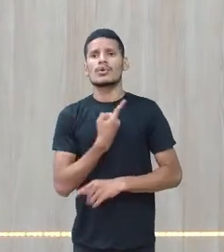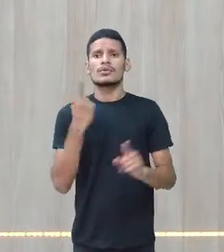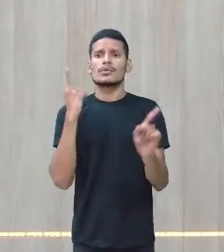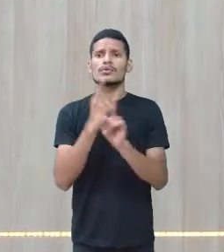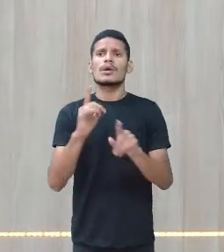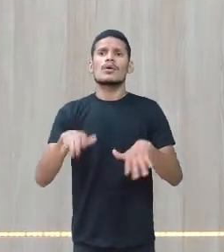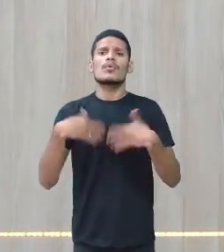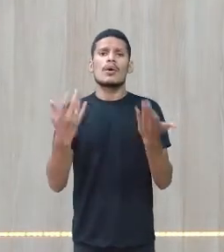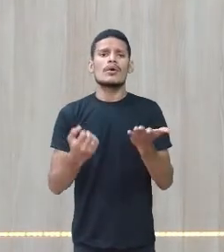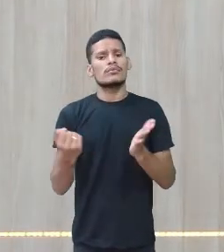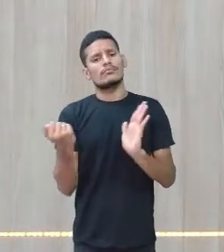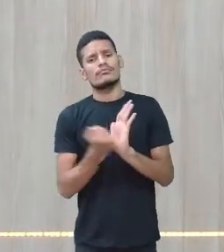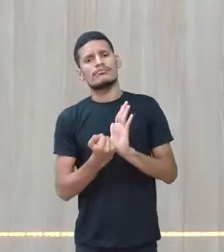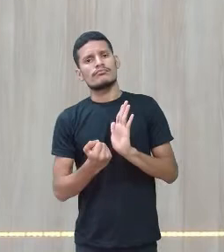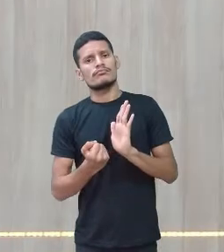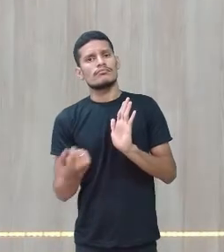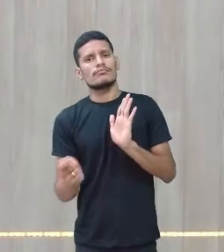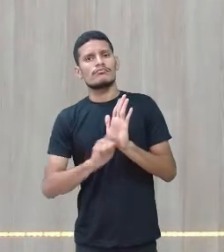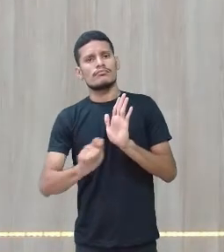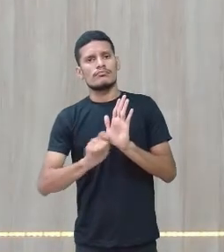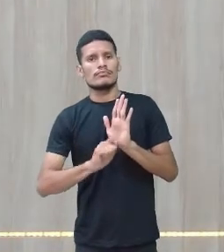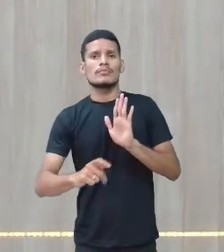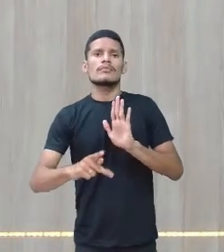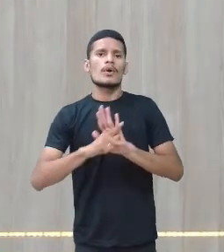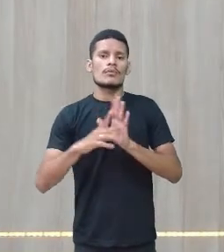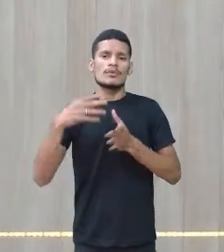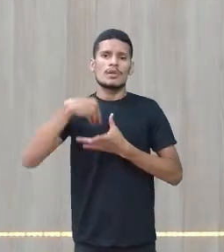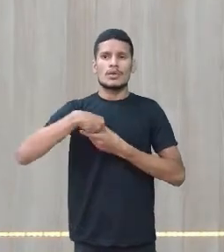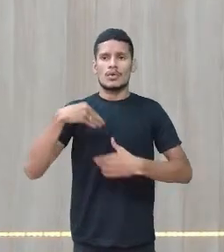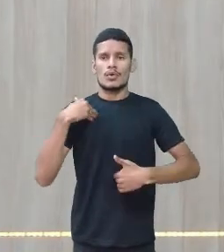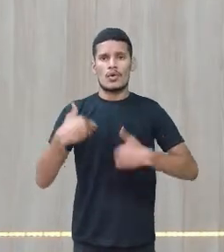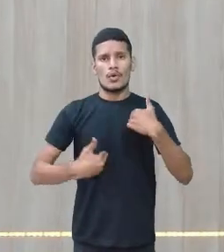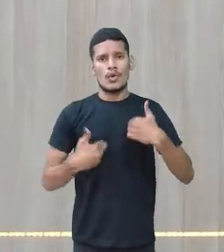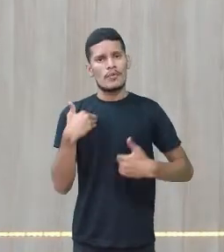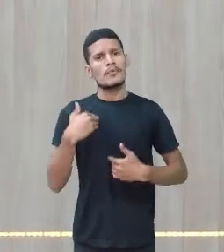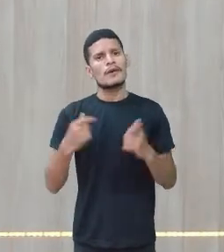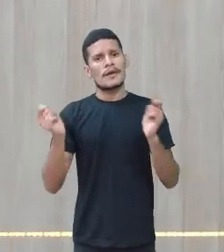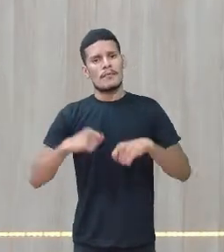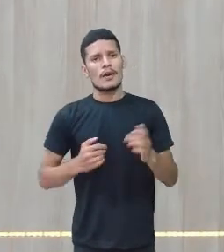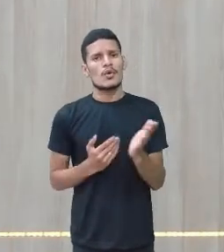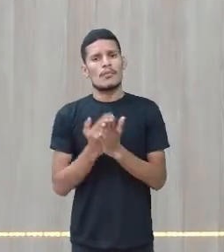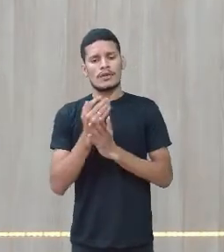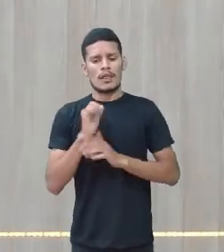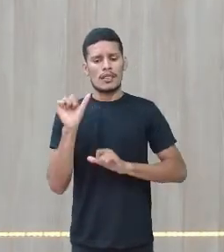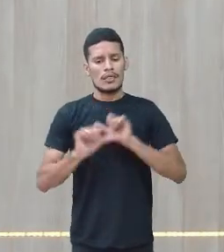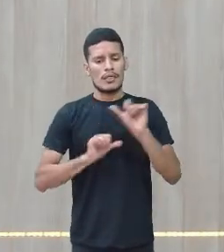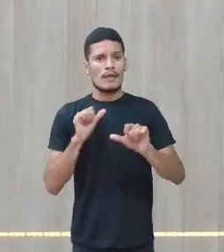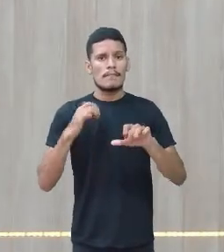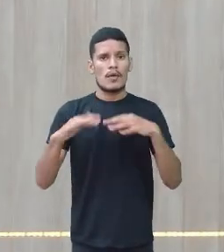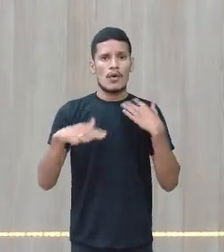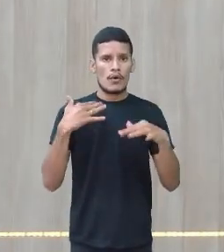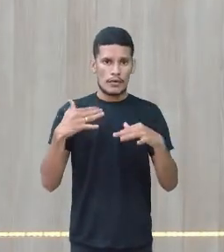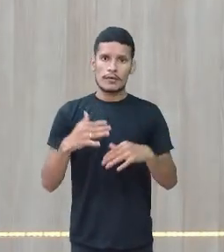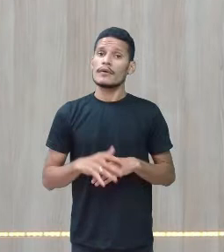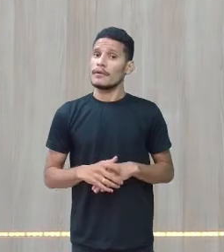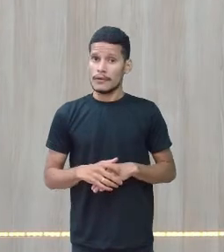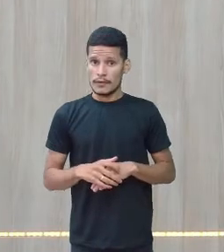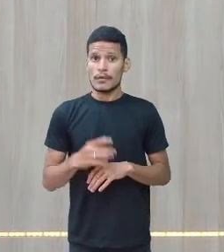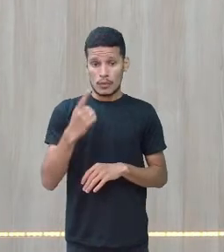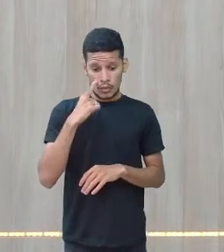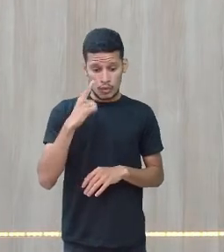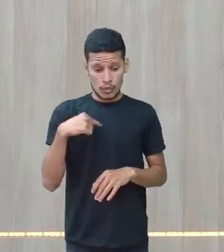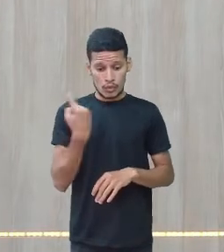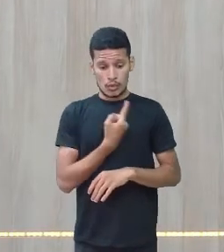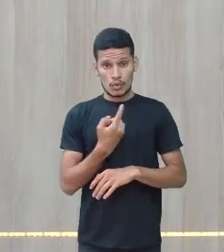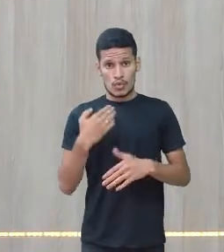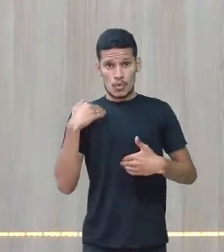substâncias são essas que, ao entrarem no nosso organismo, elas começam aí já a apresentar modificações. Né? O nosso corpo